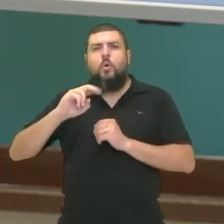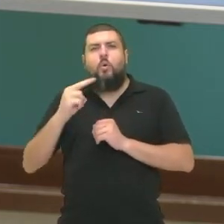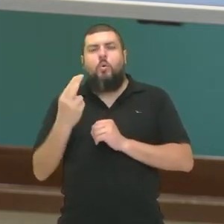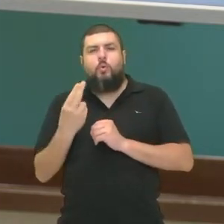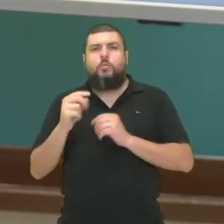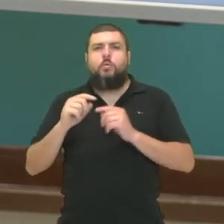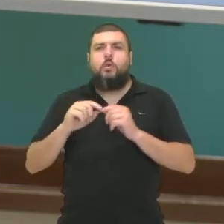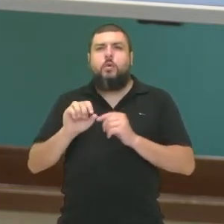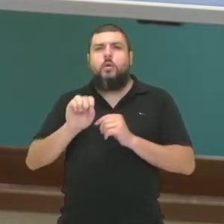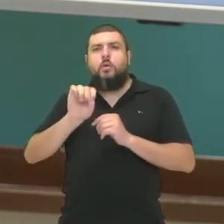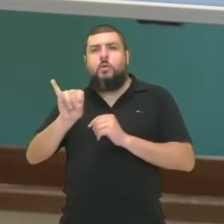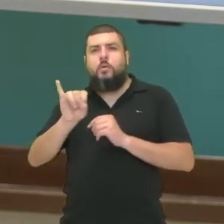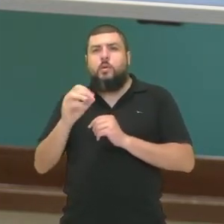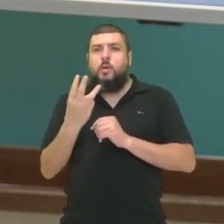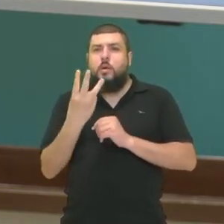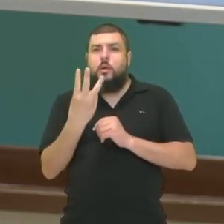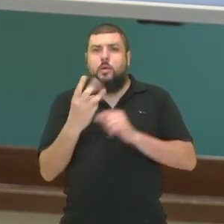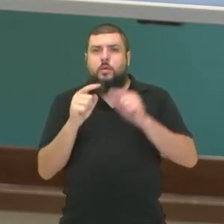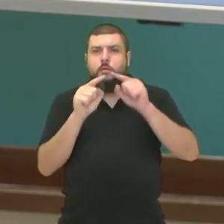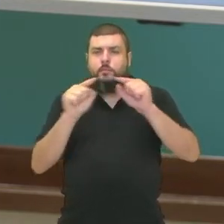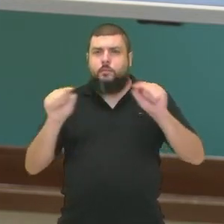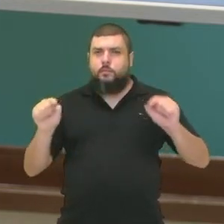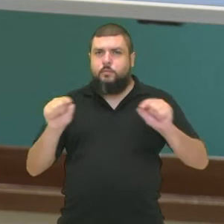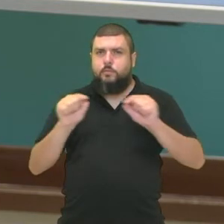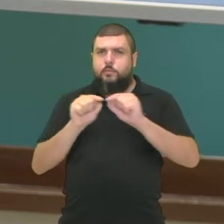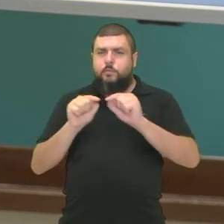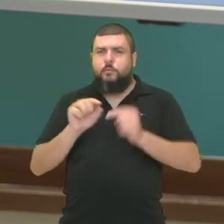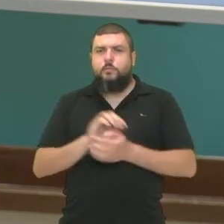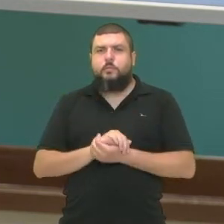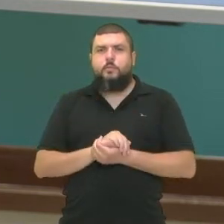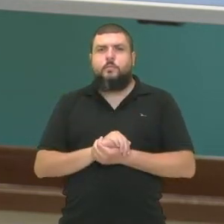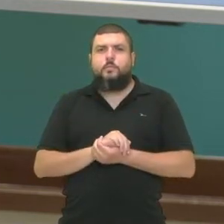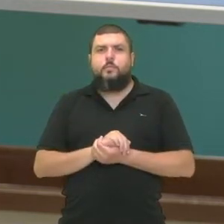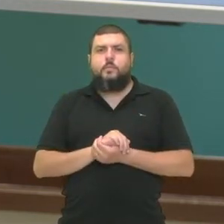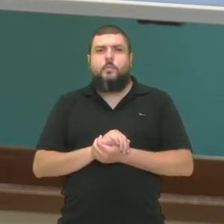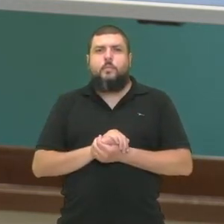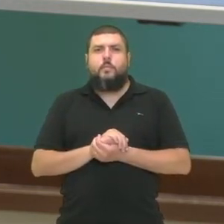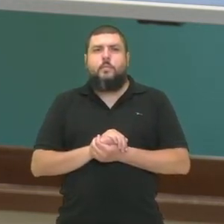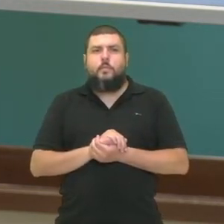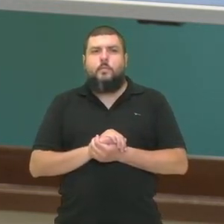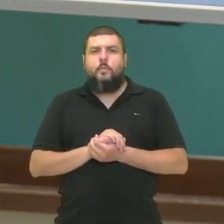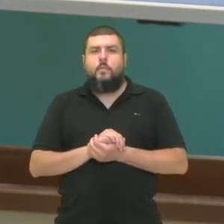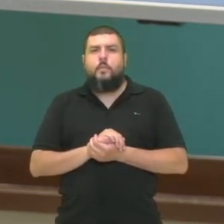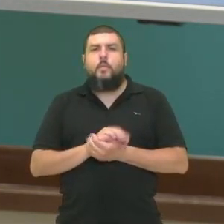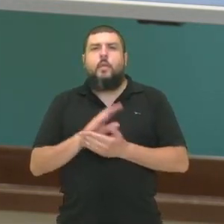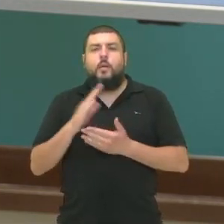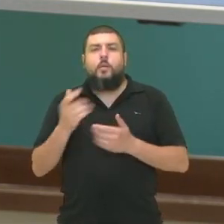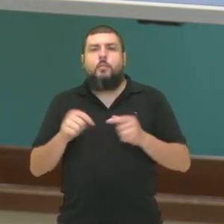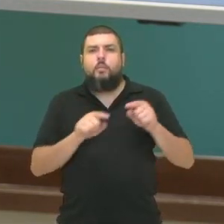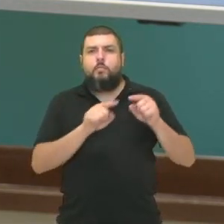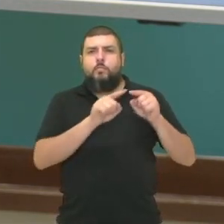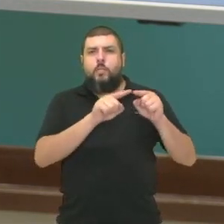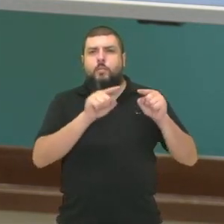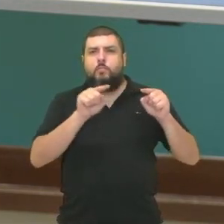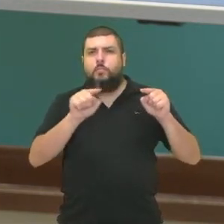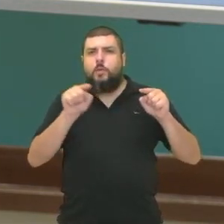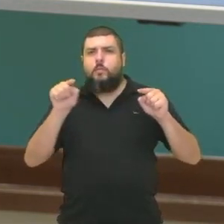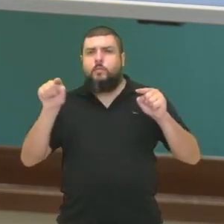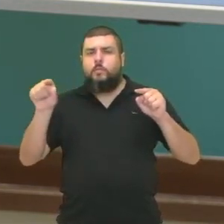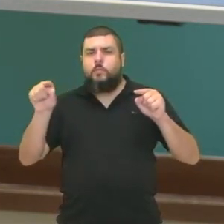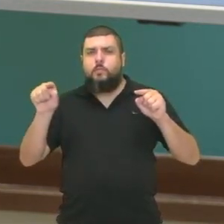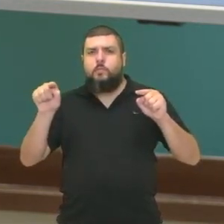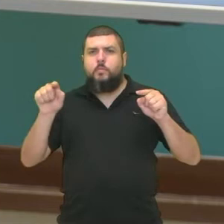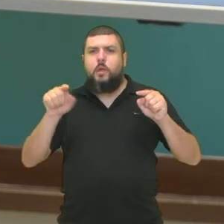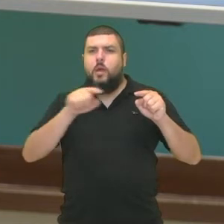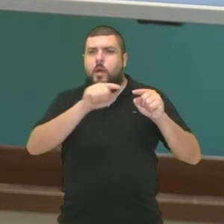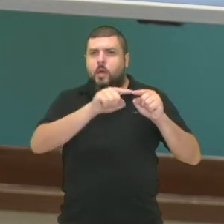a formação de um triângulo qualquer. Então, três pontos distintos. O que significa os pontos distintos? Que não tem pontos iguais,